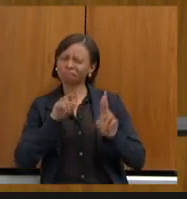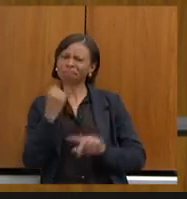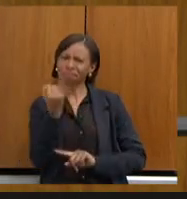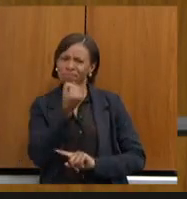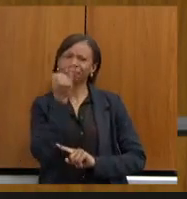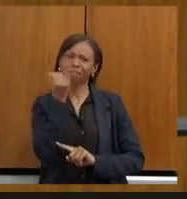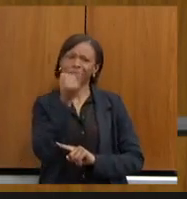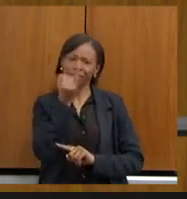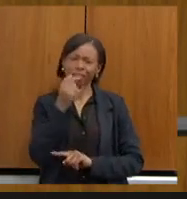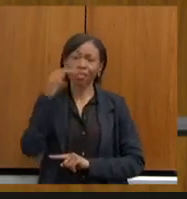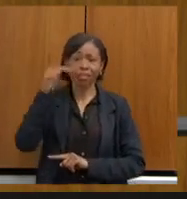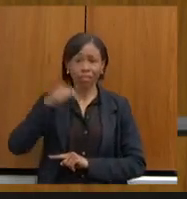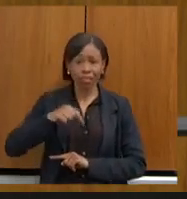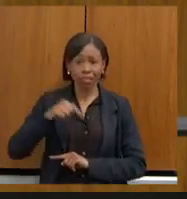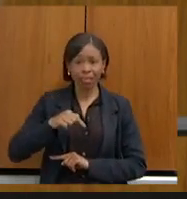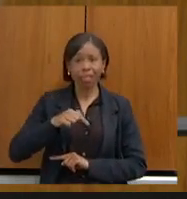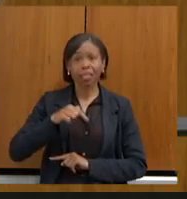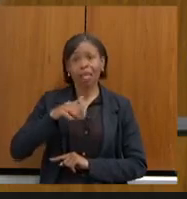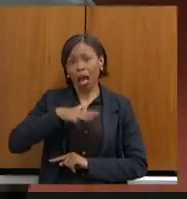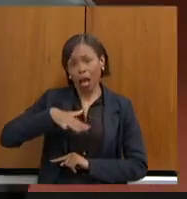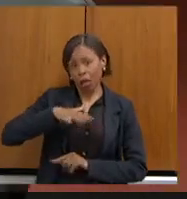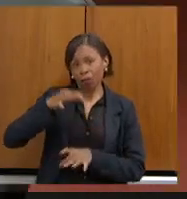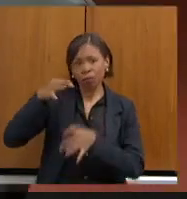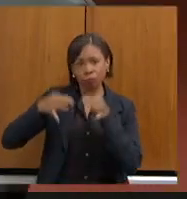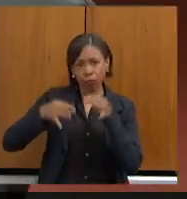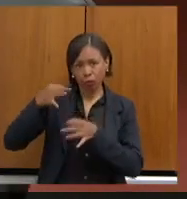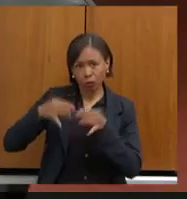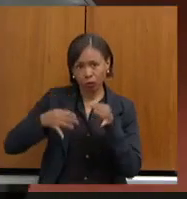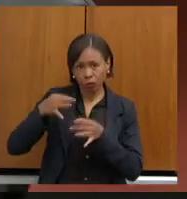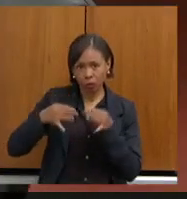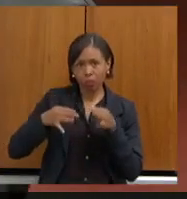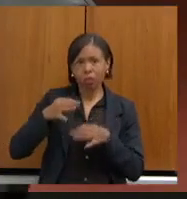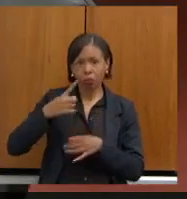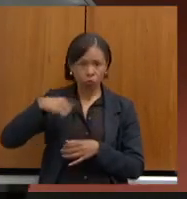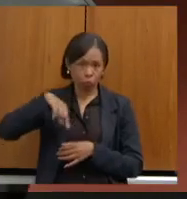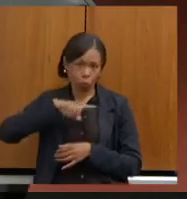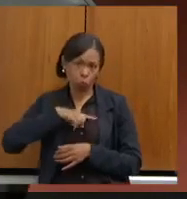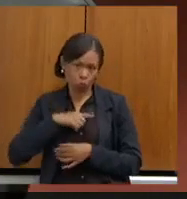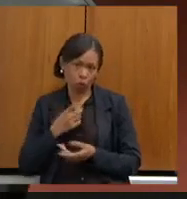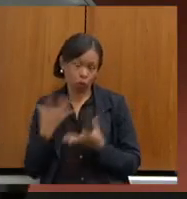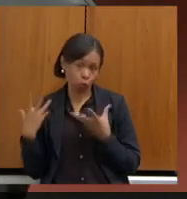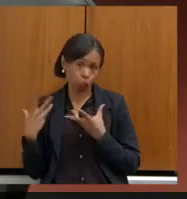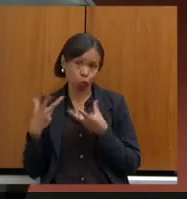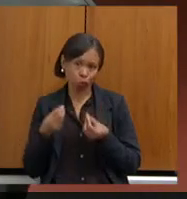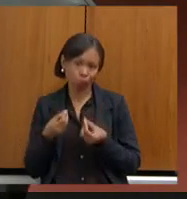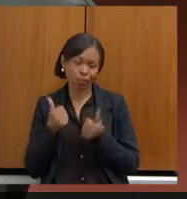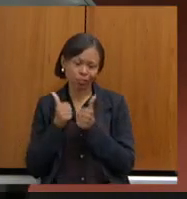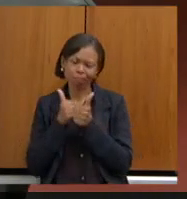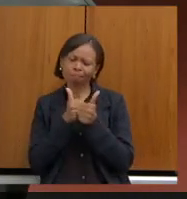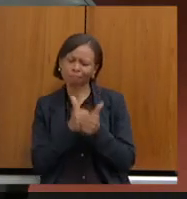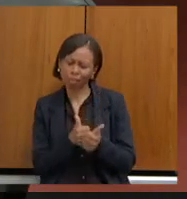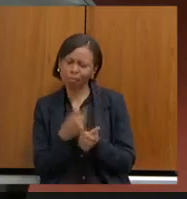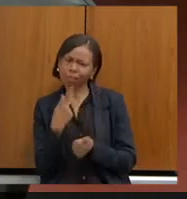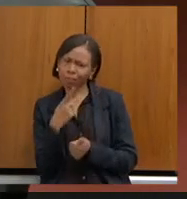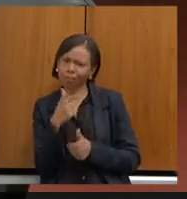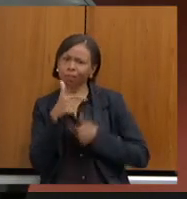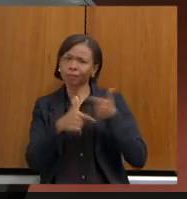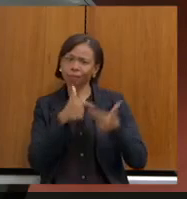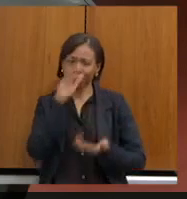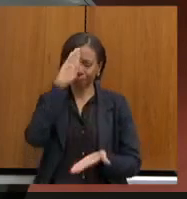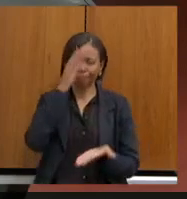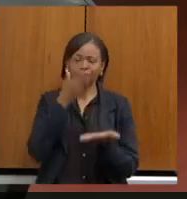cenário da jurídico a gente como jurista e todos nós que acompanhamos esse trabalho e que